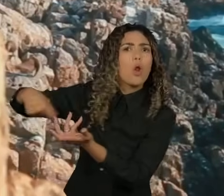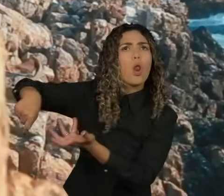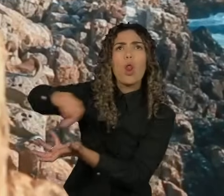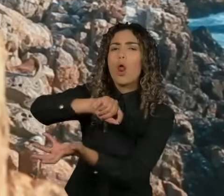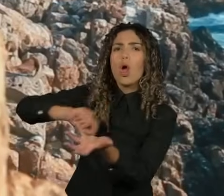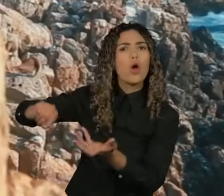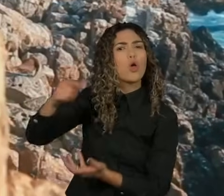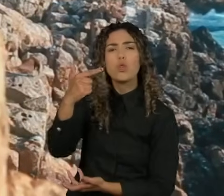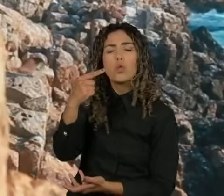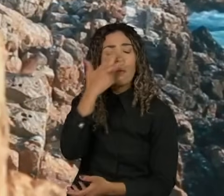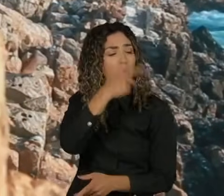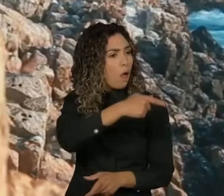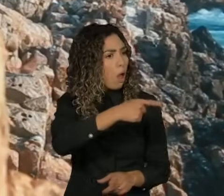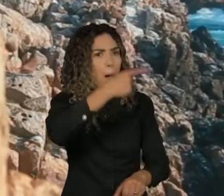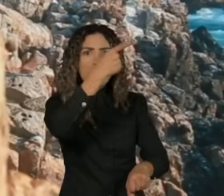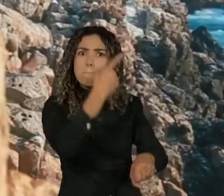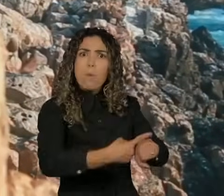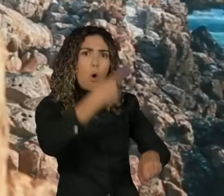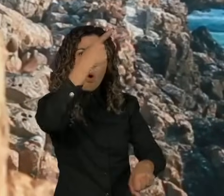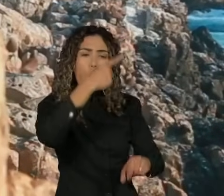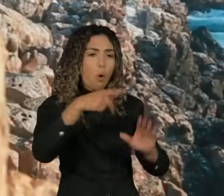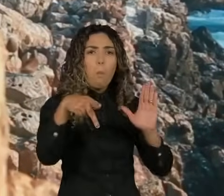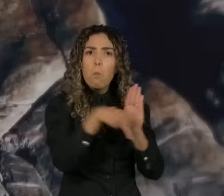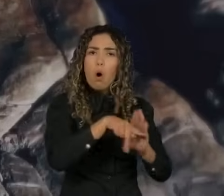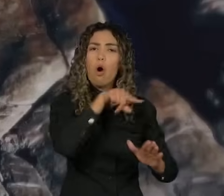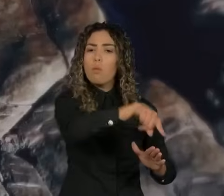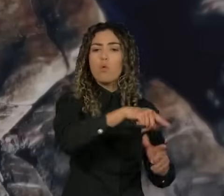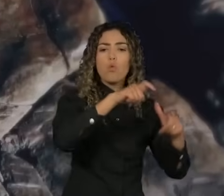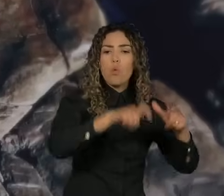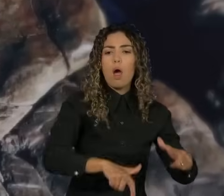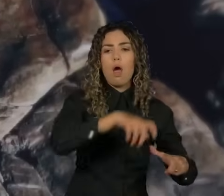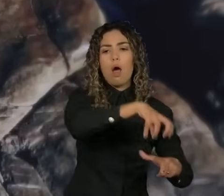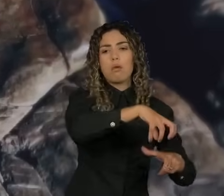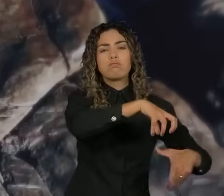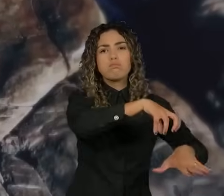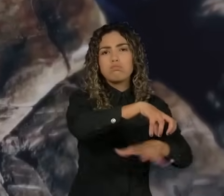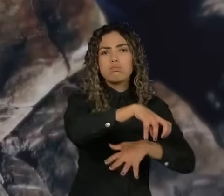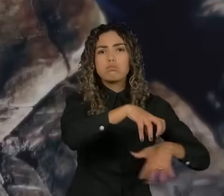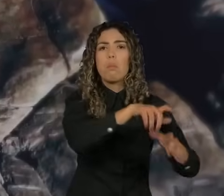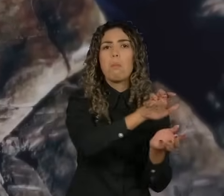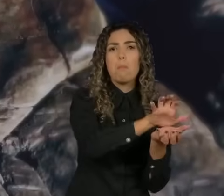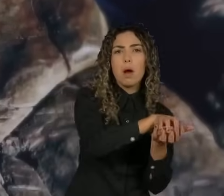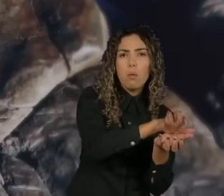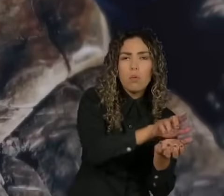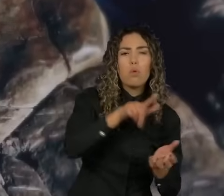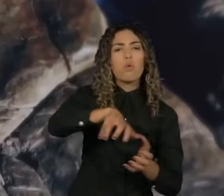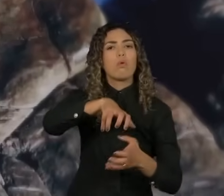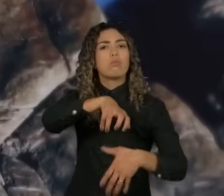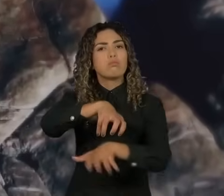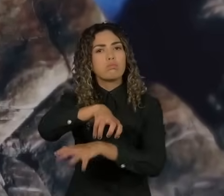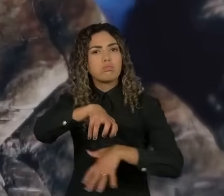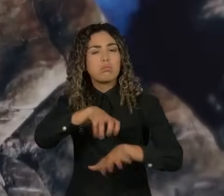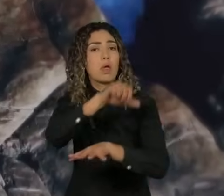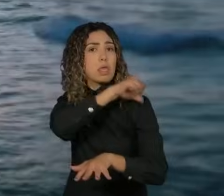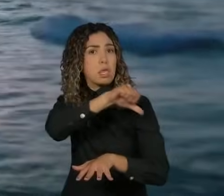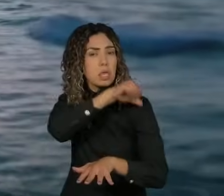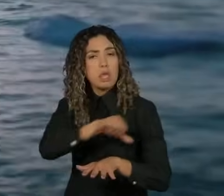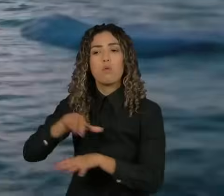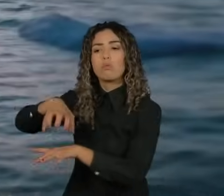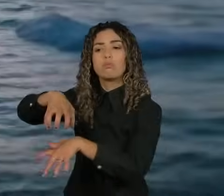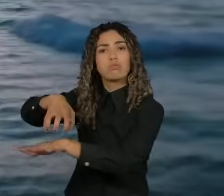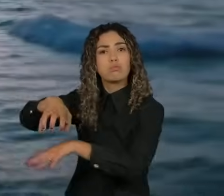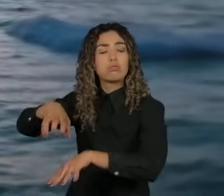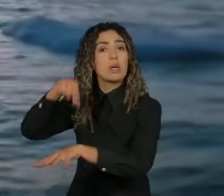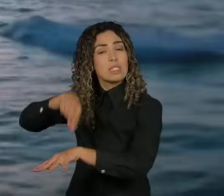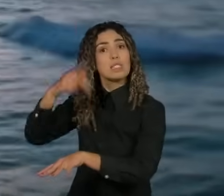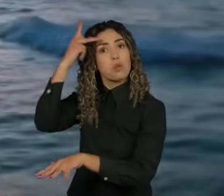chamadas endêmicas, se concentram em Fernando de Noronha, Trindade e no arquipélago São Pedro e São Paulo. Como